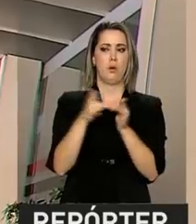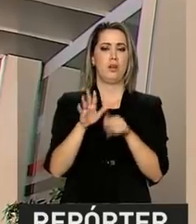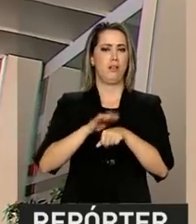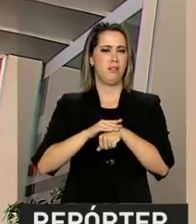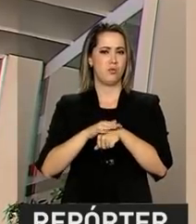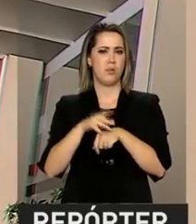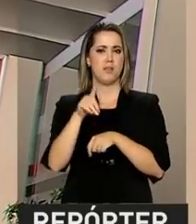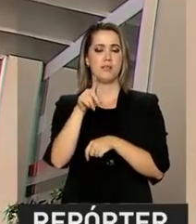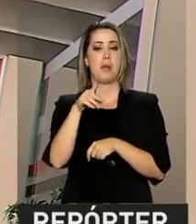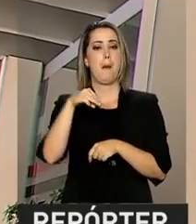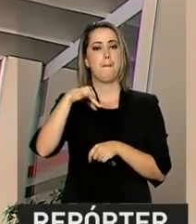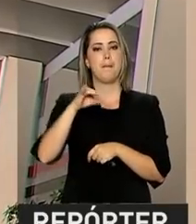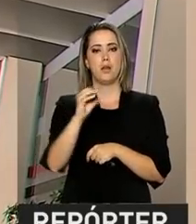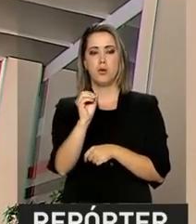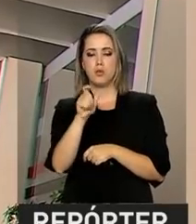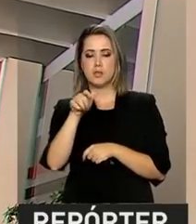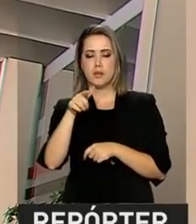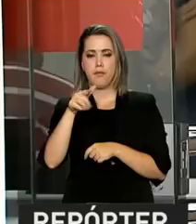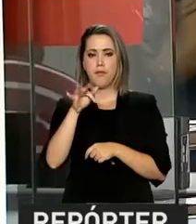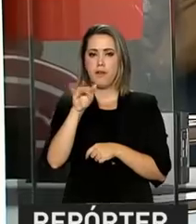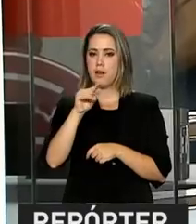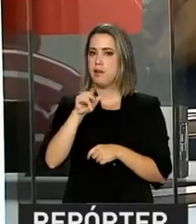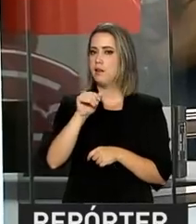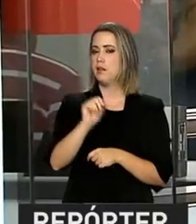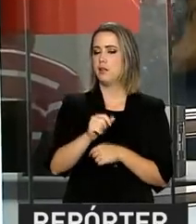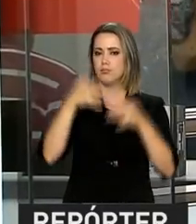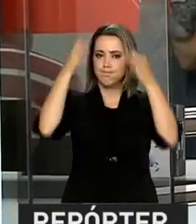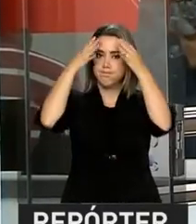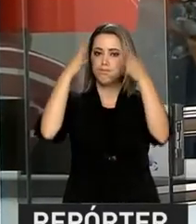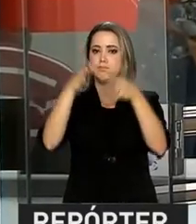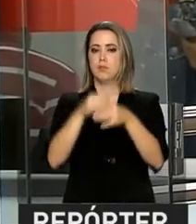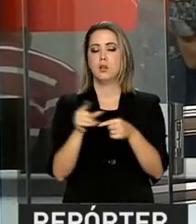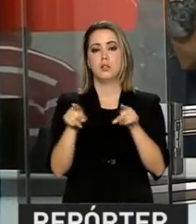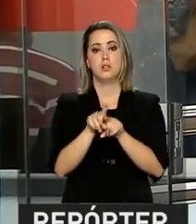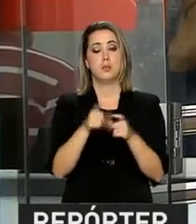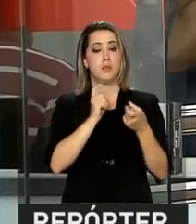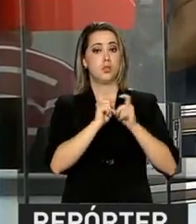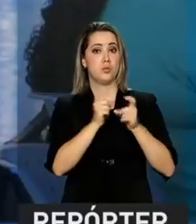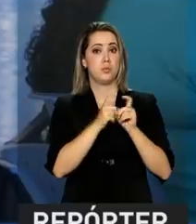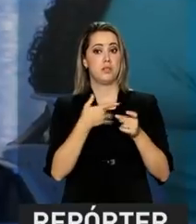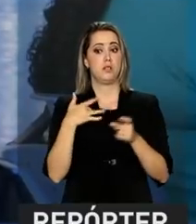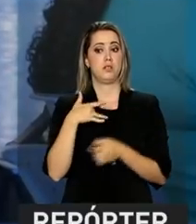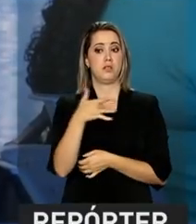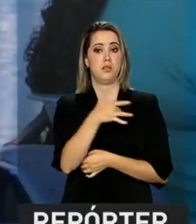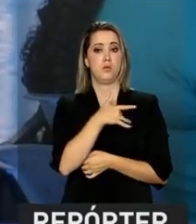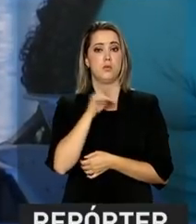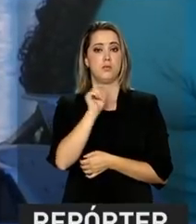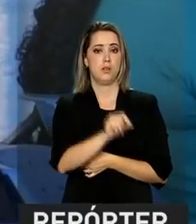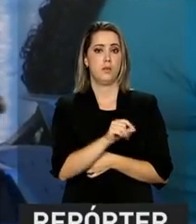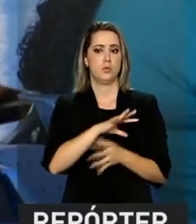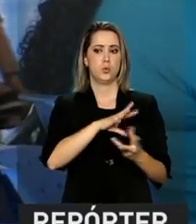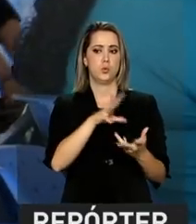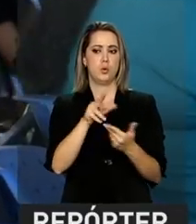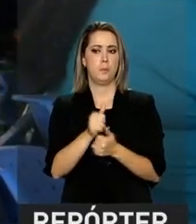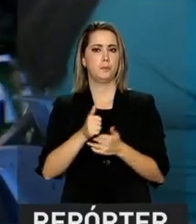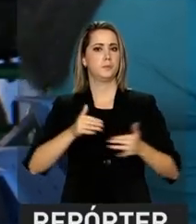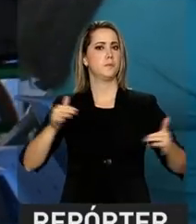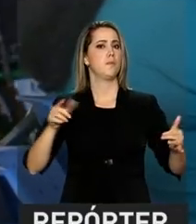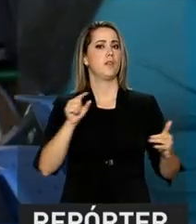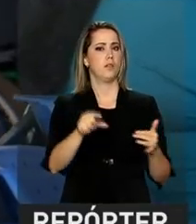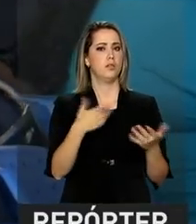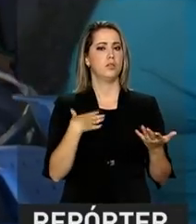Além disso, o governo tinha pela frente o desafio de gerir um dos maiores sistemas de saúde do mundo em momento